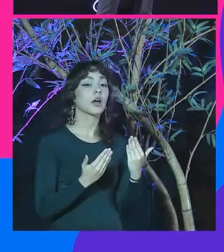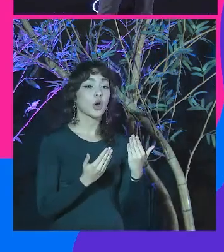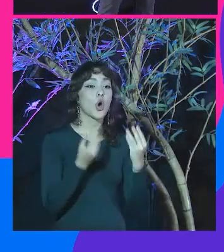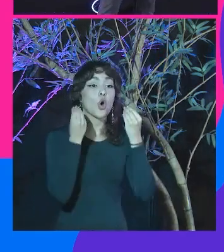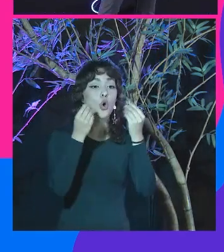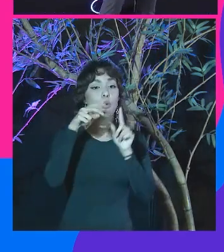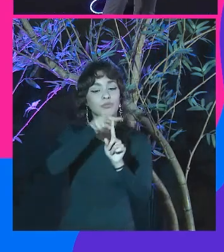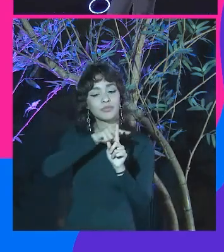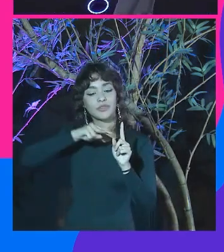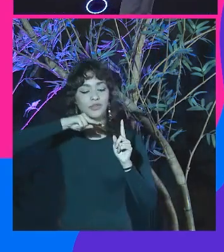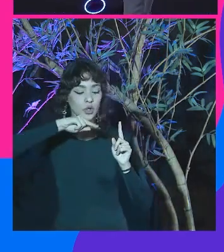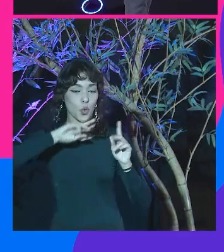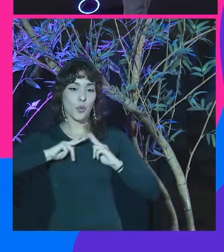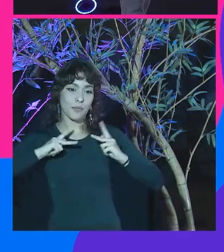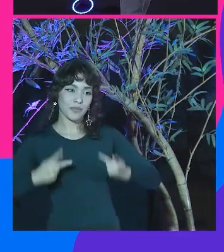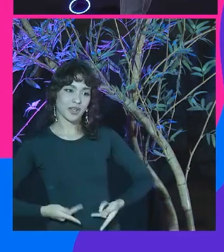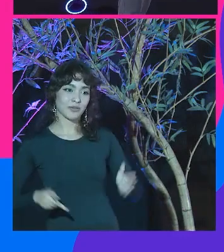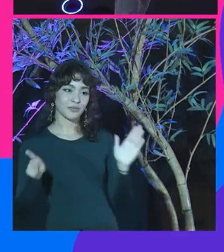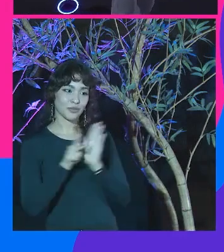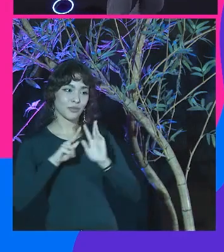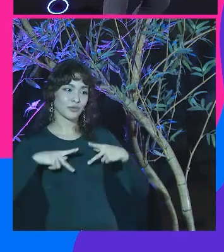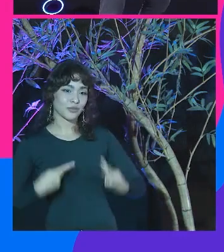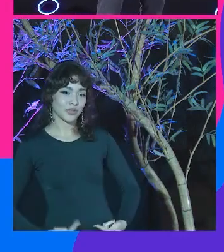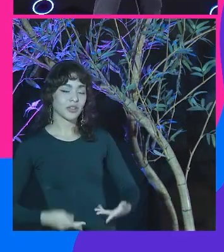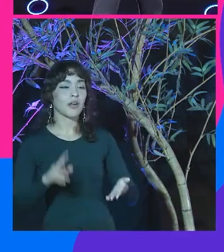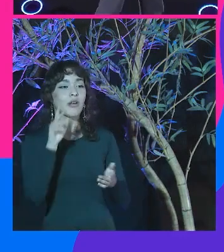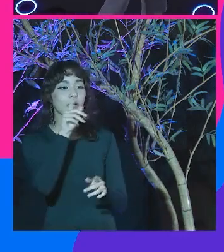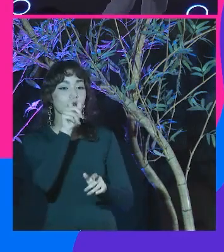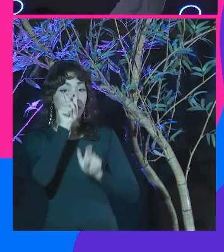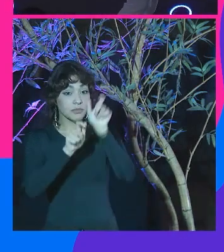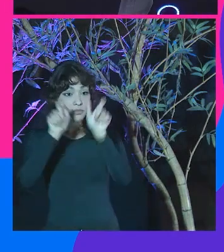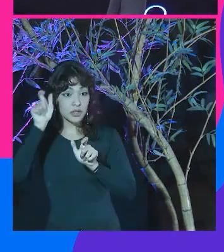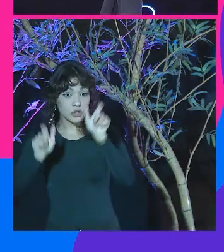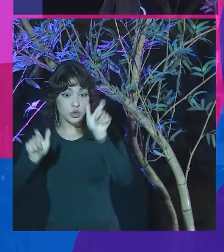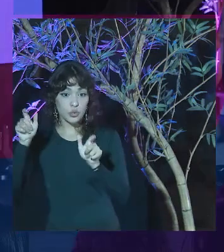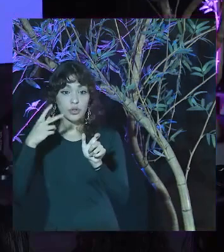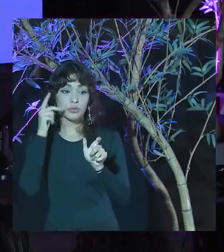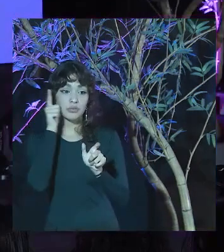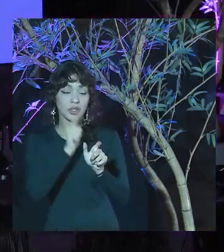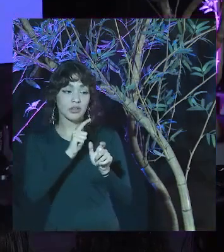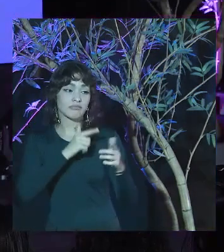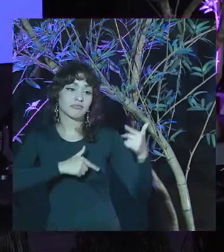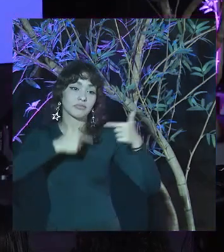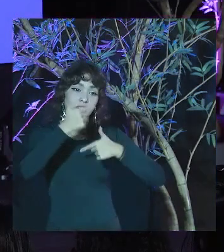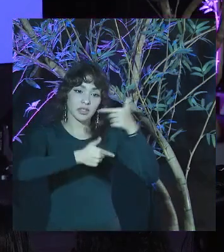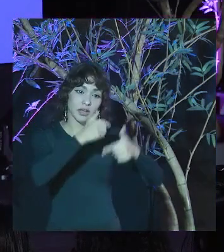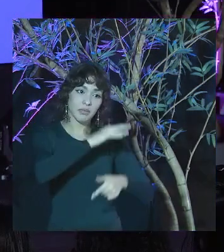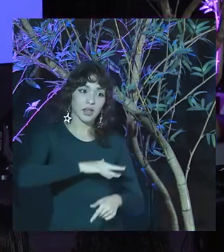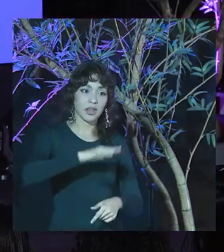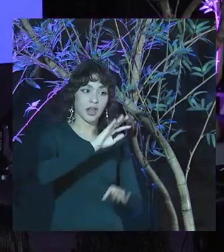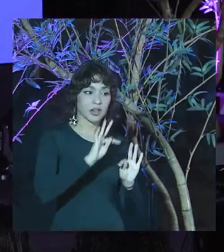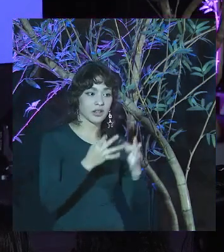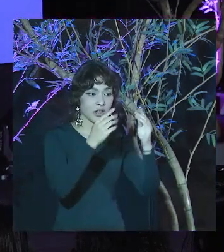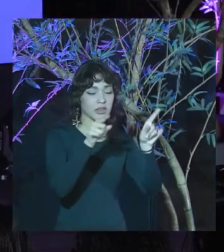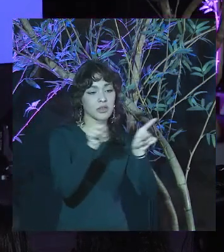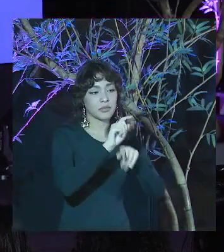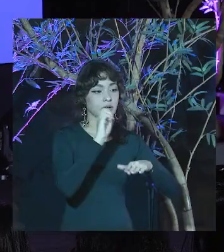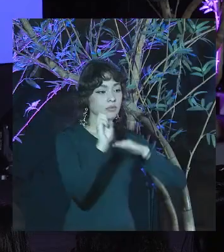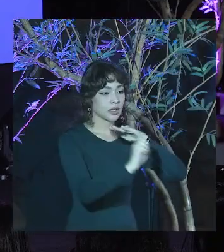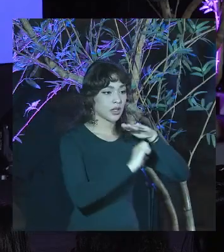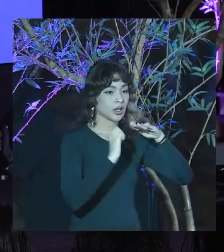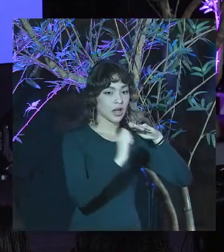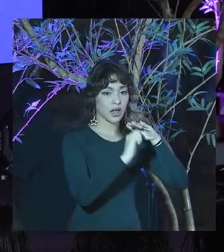olhar humano, através das pessoas que traduzem isso para outras pessoas e, obviamente, para o mercado de uma maneira